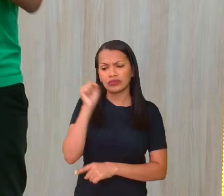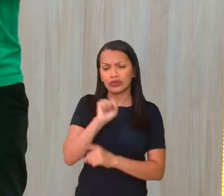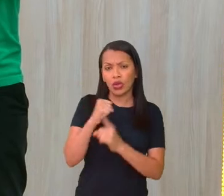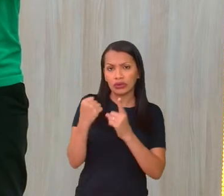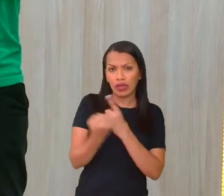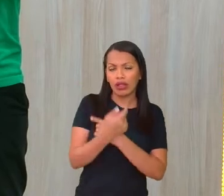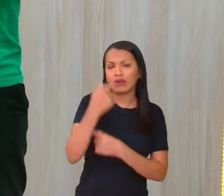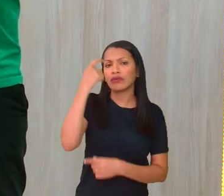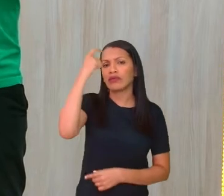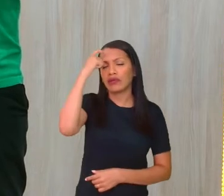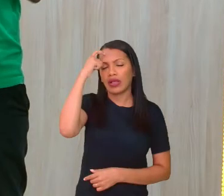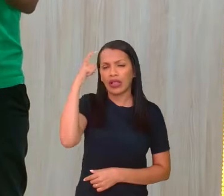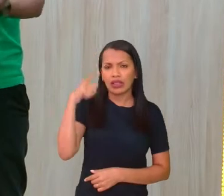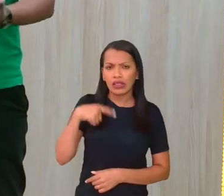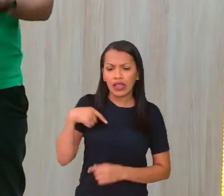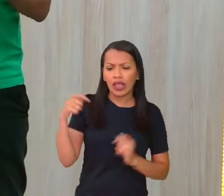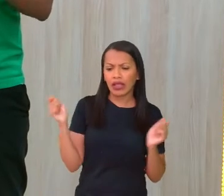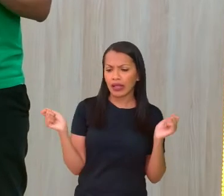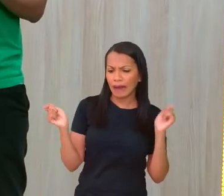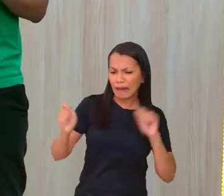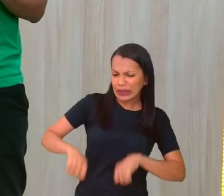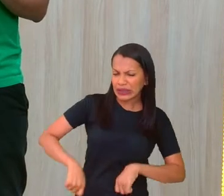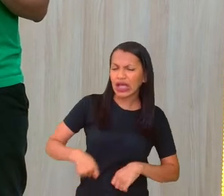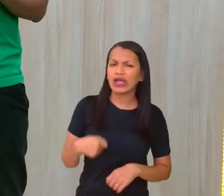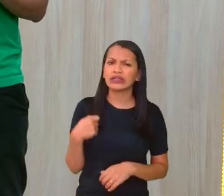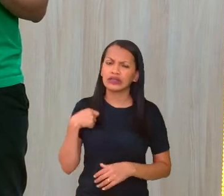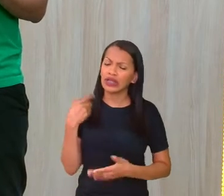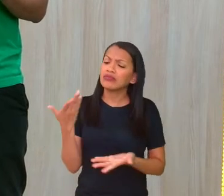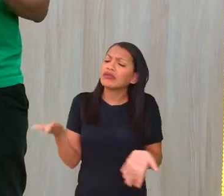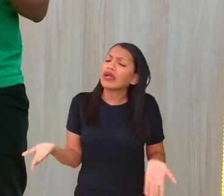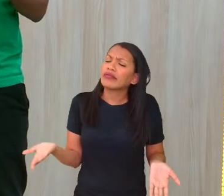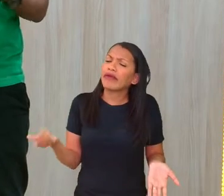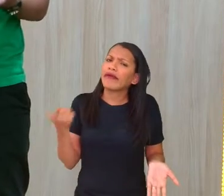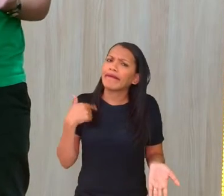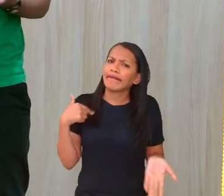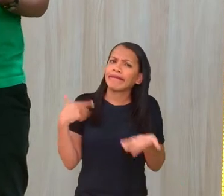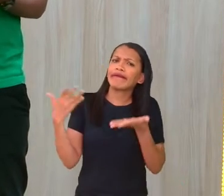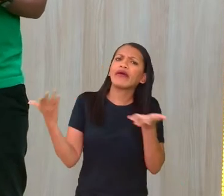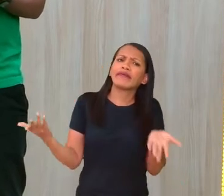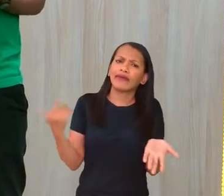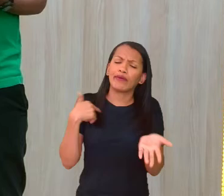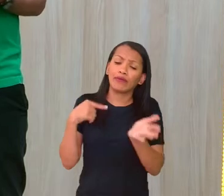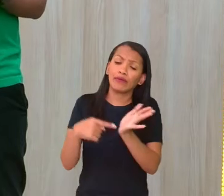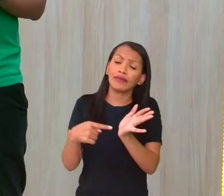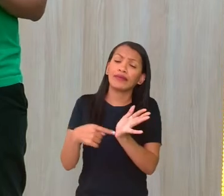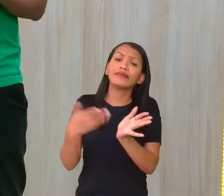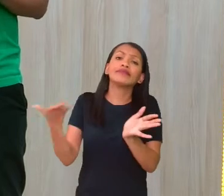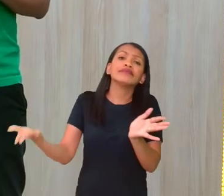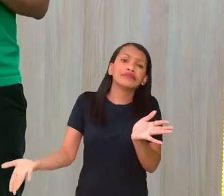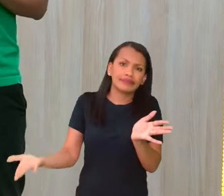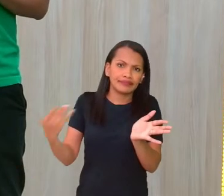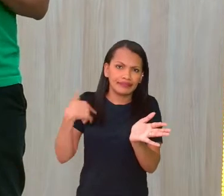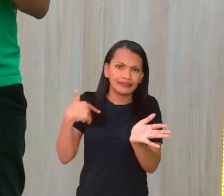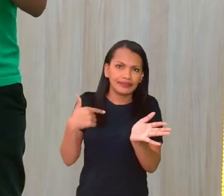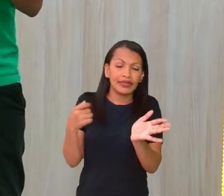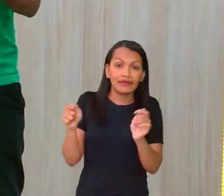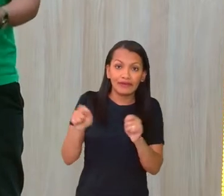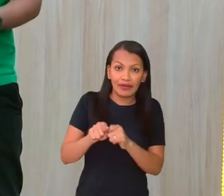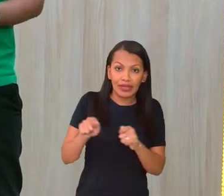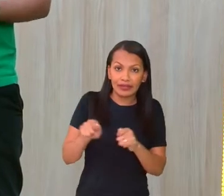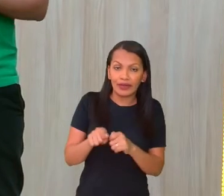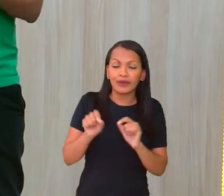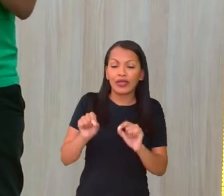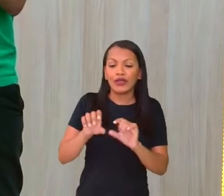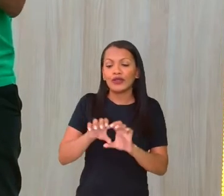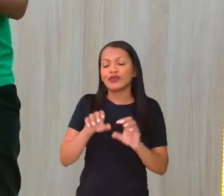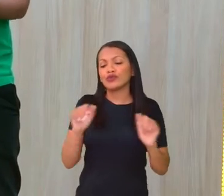de cobrar mesmo, né? De agir, né? Quando precisa. Então,